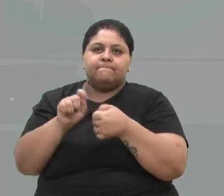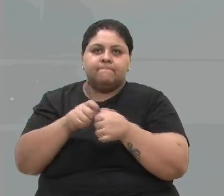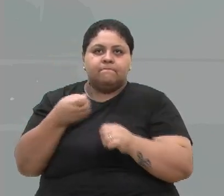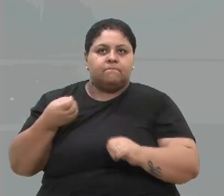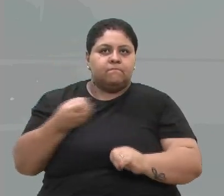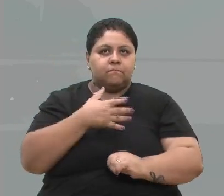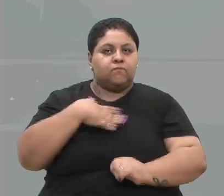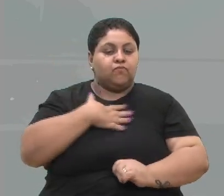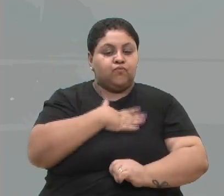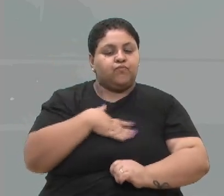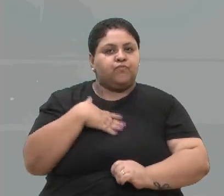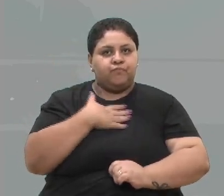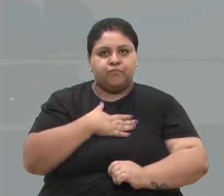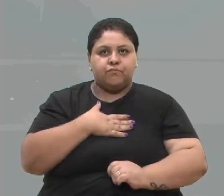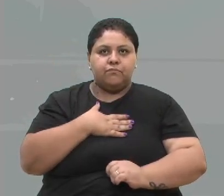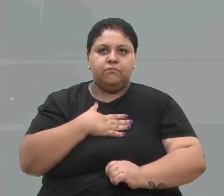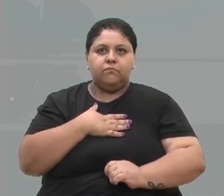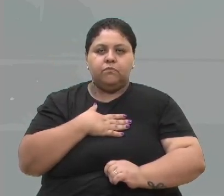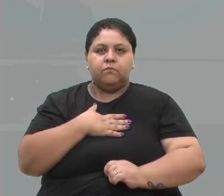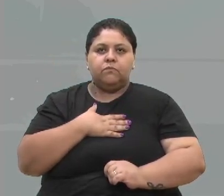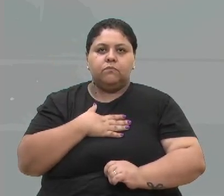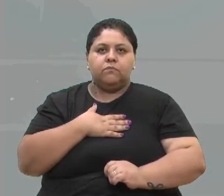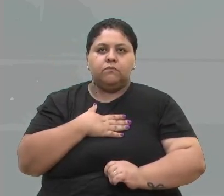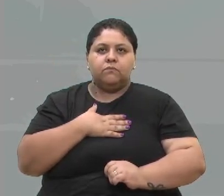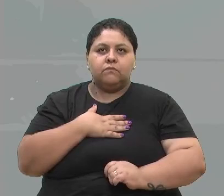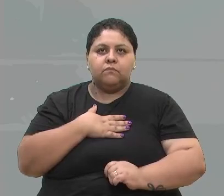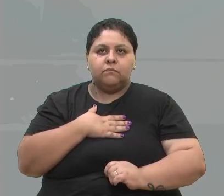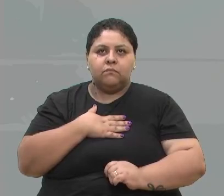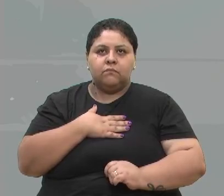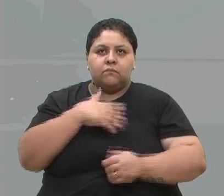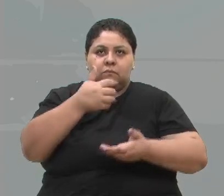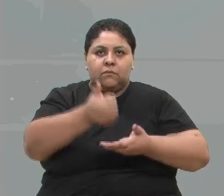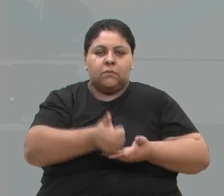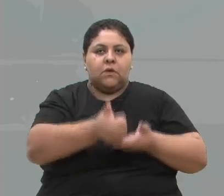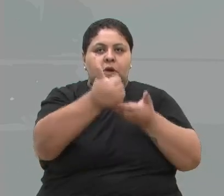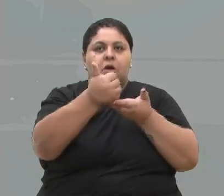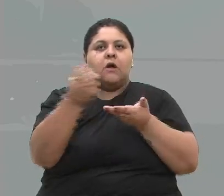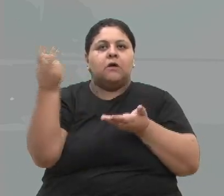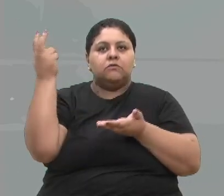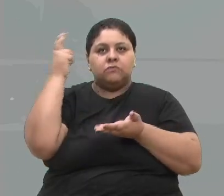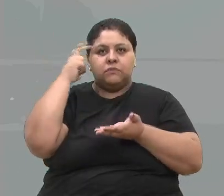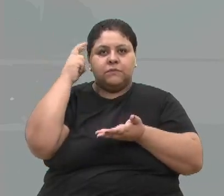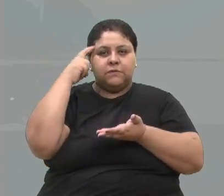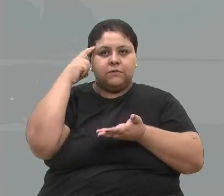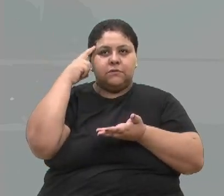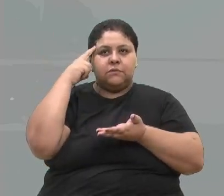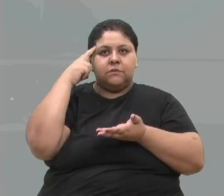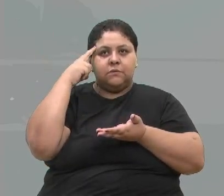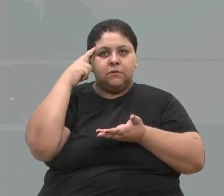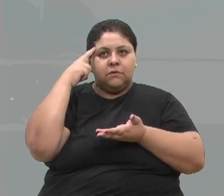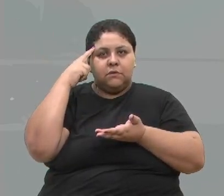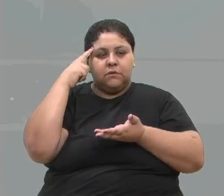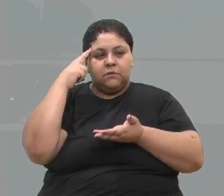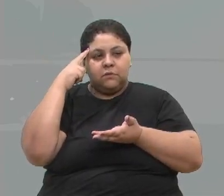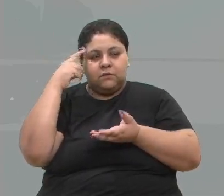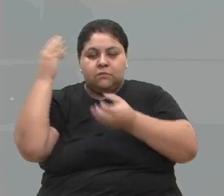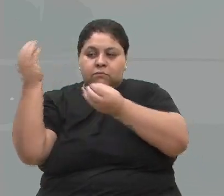formato da feira, onde está dando maior apoio aí na cultura, declaração de líder do trazendo Partido